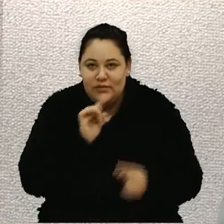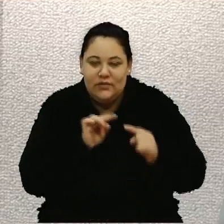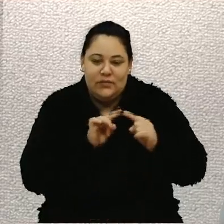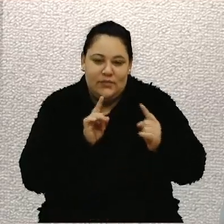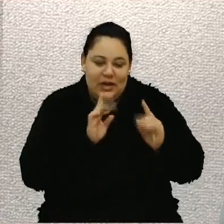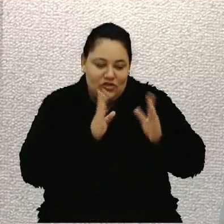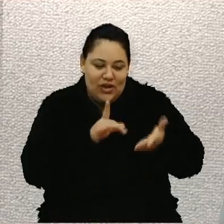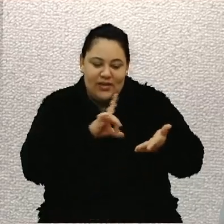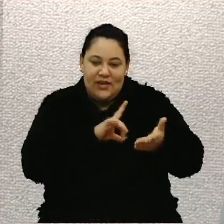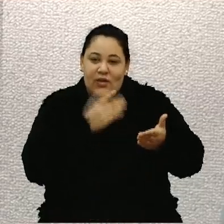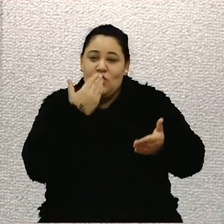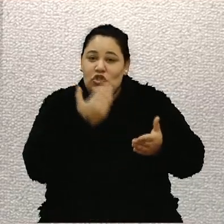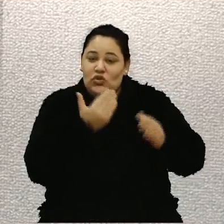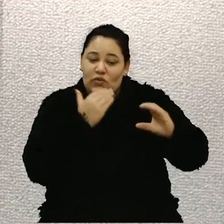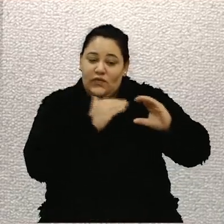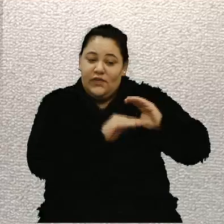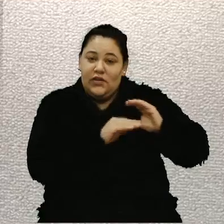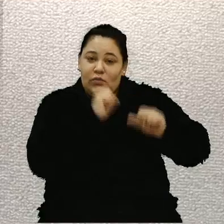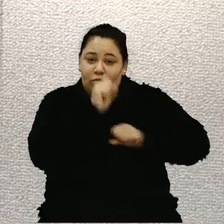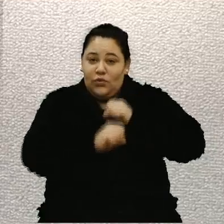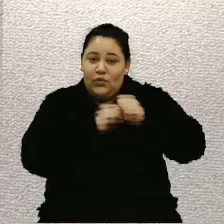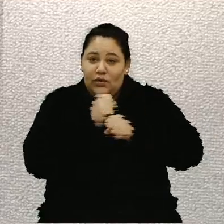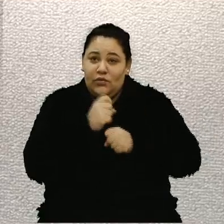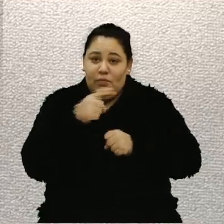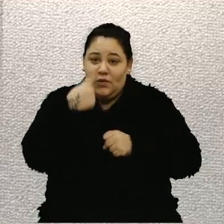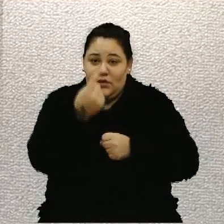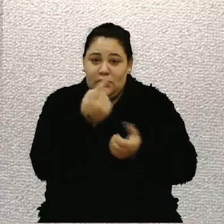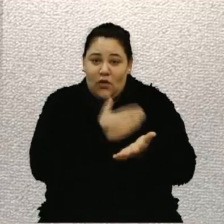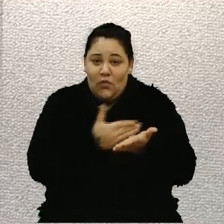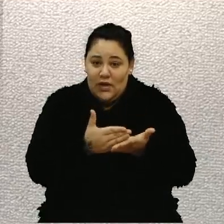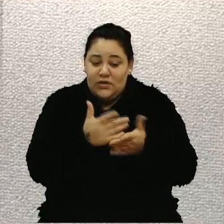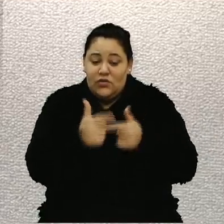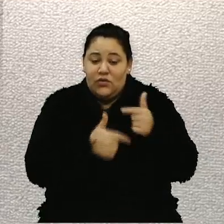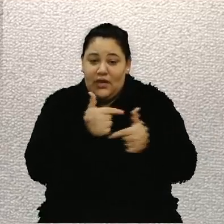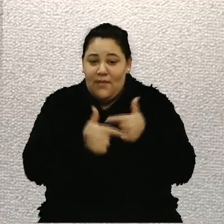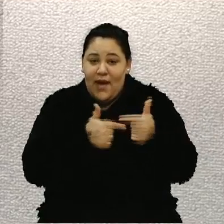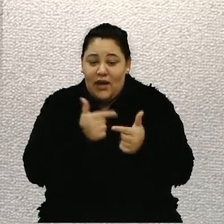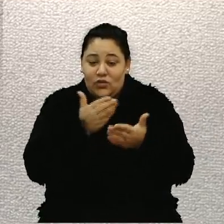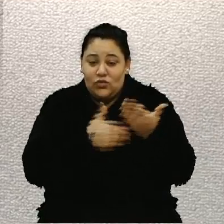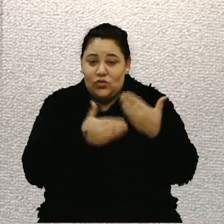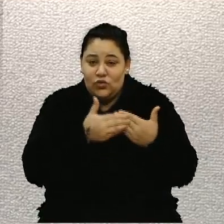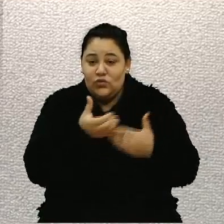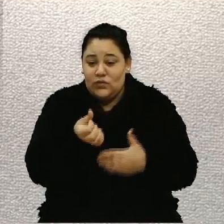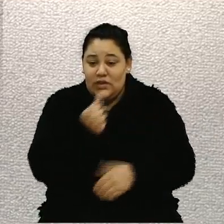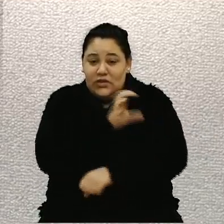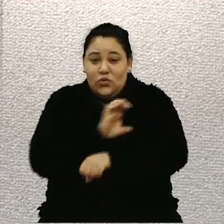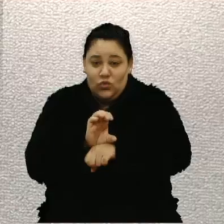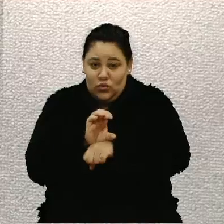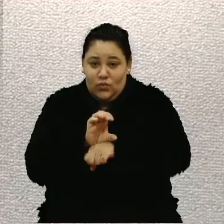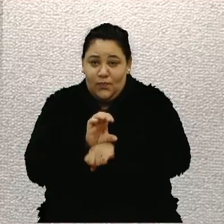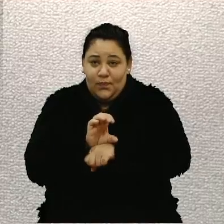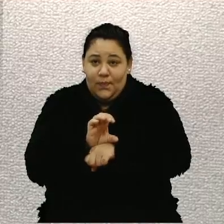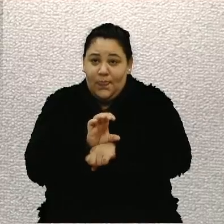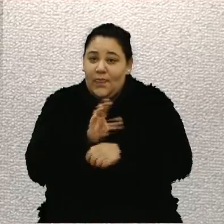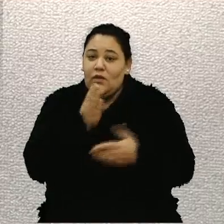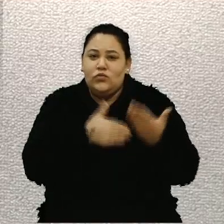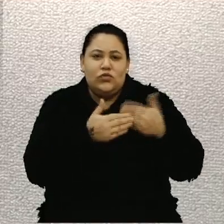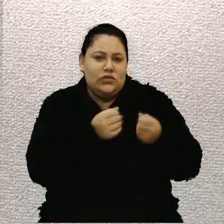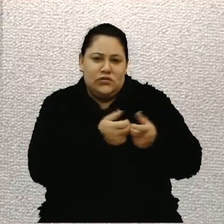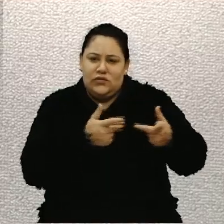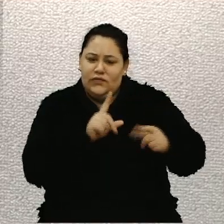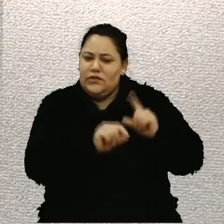o encaminhamento para que ano que vem se comece a operação com 6 cursos. Então tudo isso vai ser